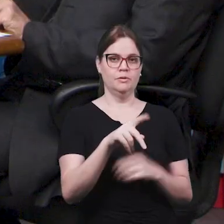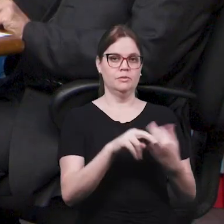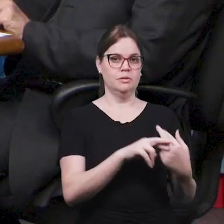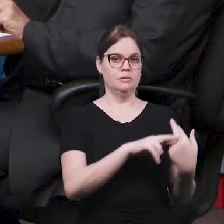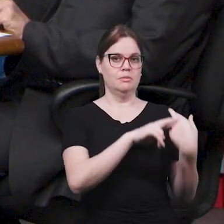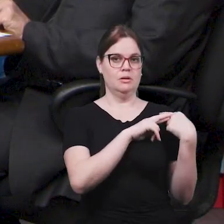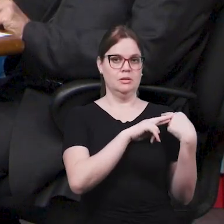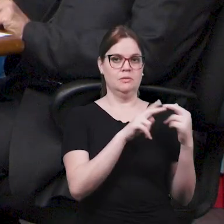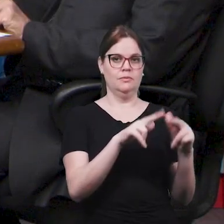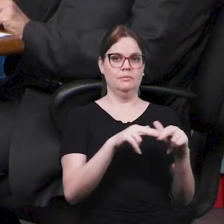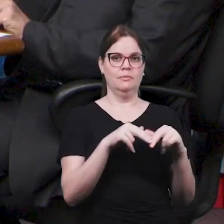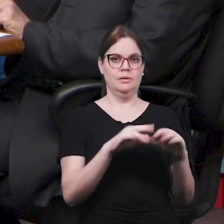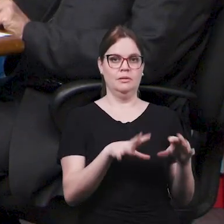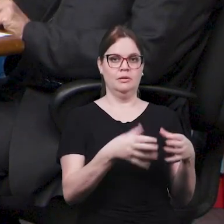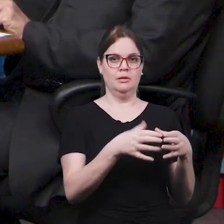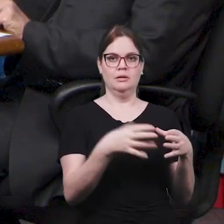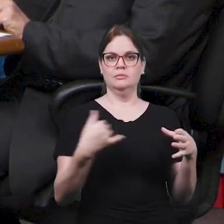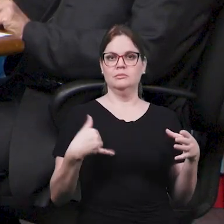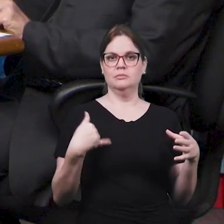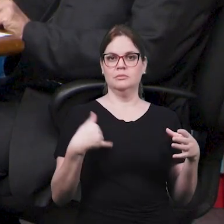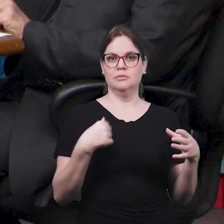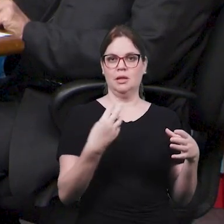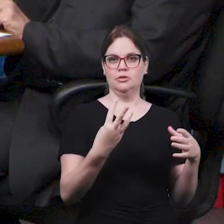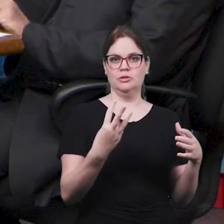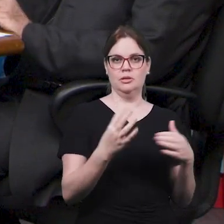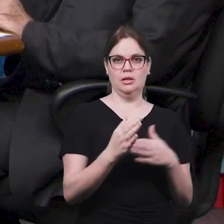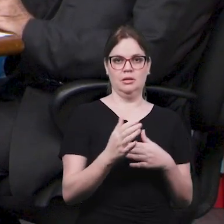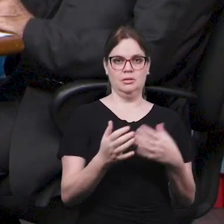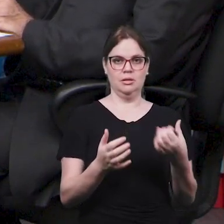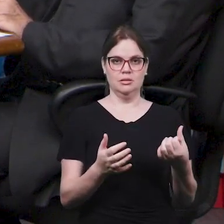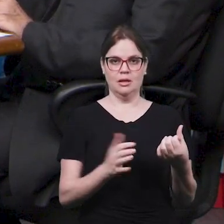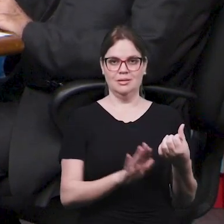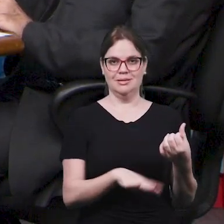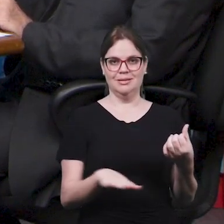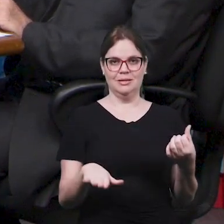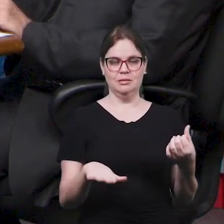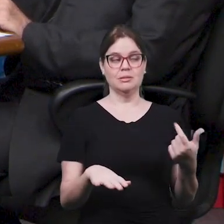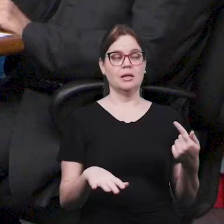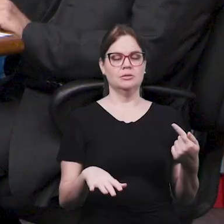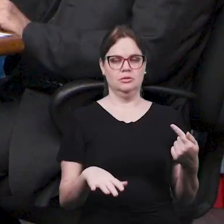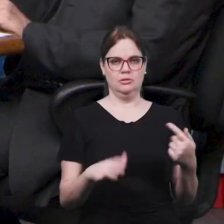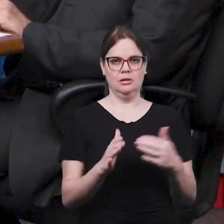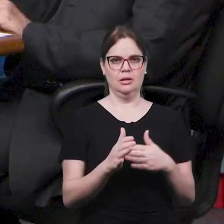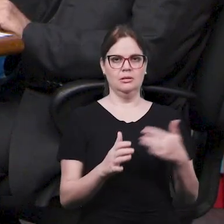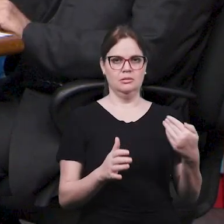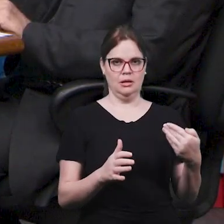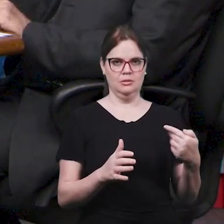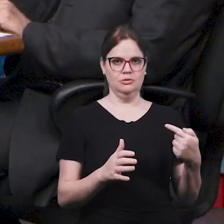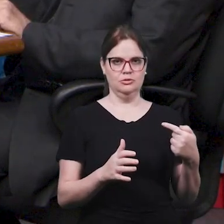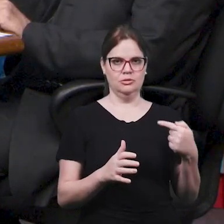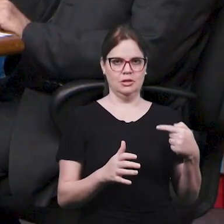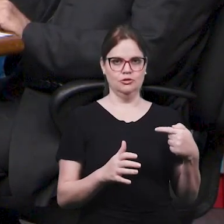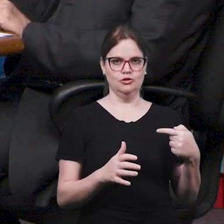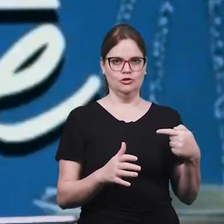responsável pela classe de 3 anos a 6 anos, 3 a 7, né? 3 a 7. 3 a 7